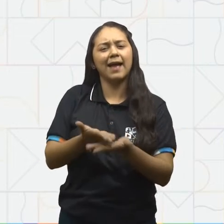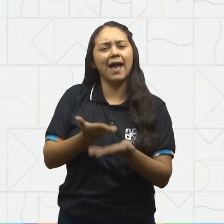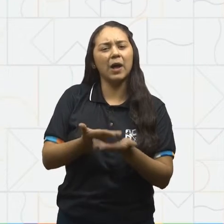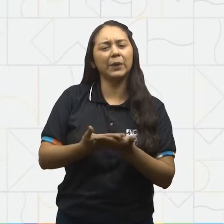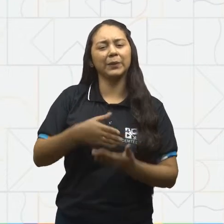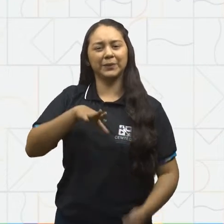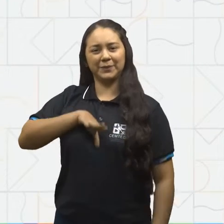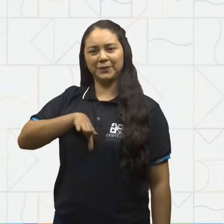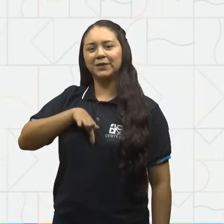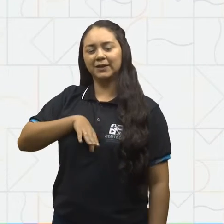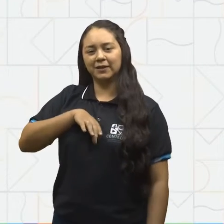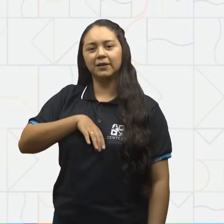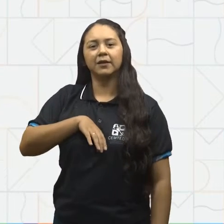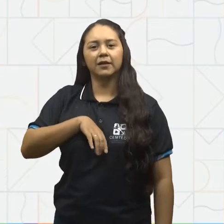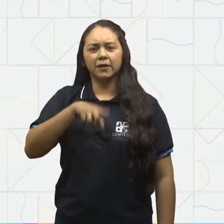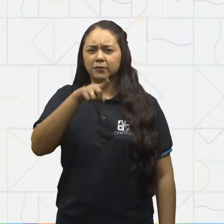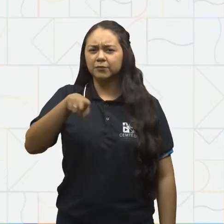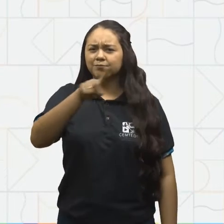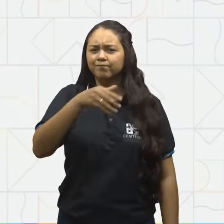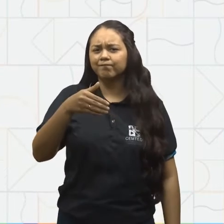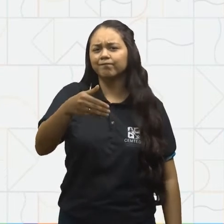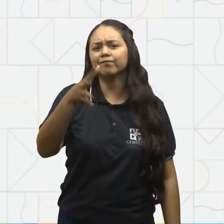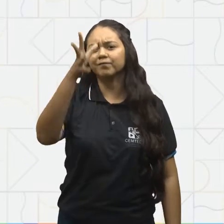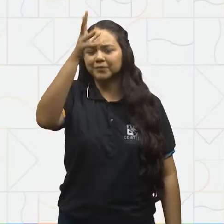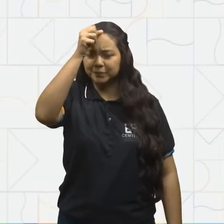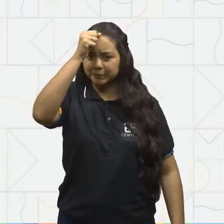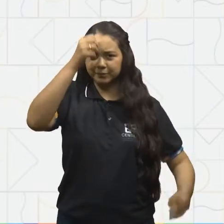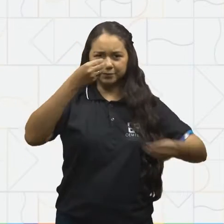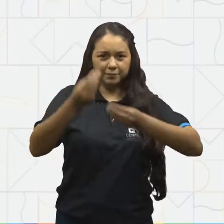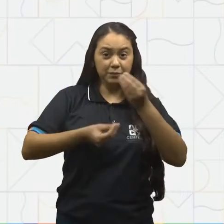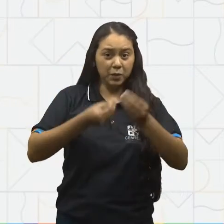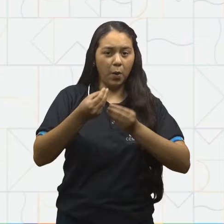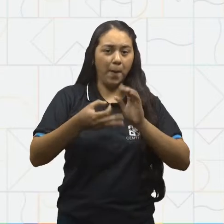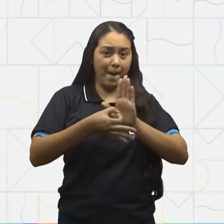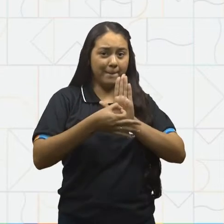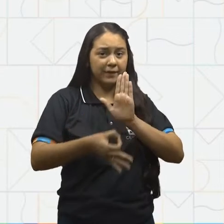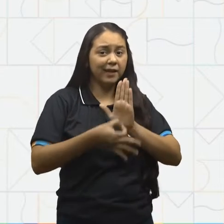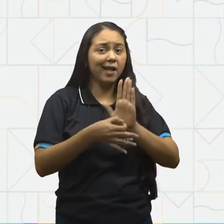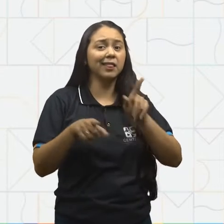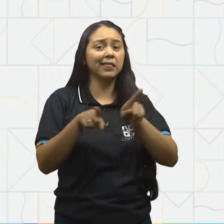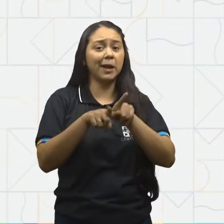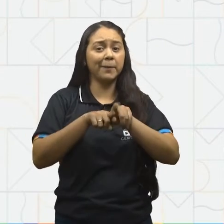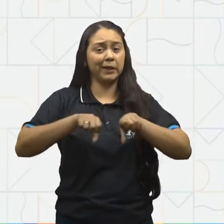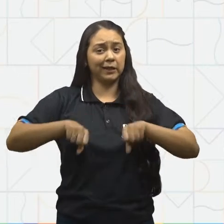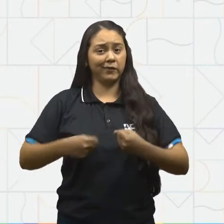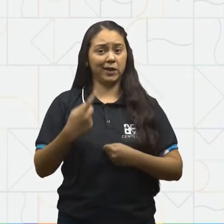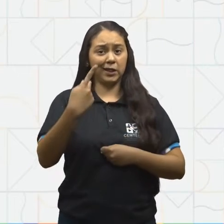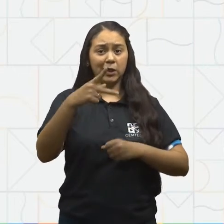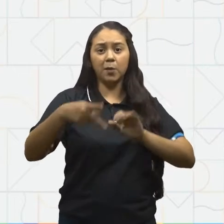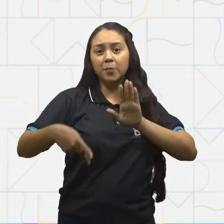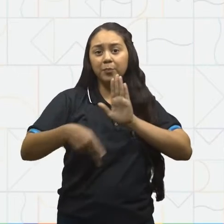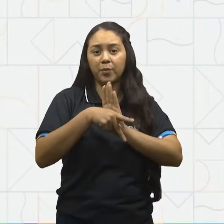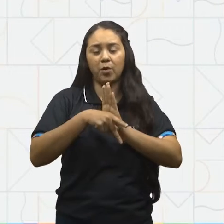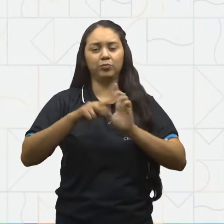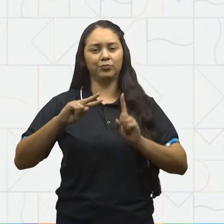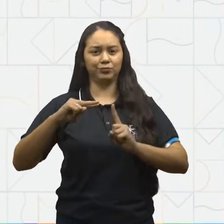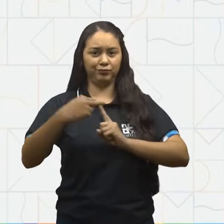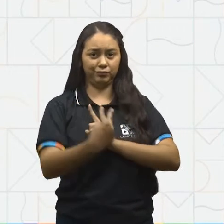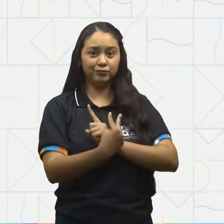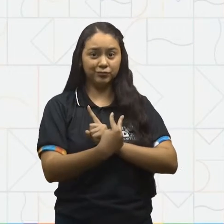mais uma aula de língua portuguesa. Você aprenderá como opinar e defender o seu ponto de